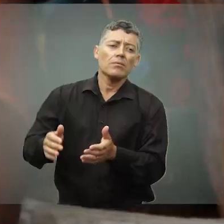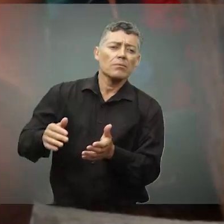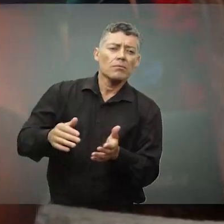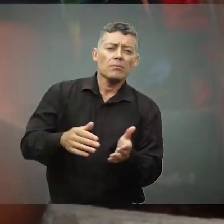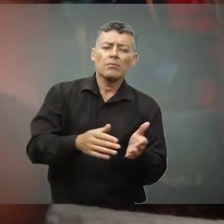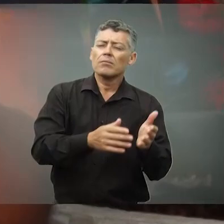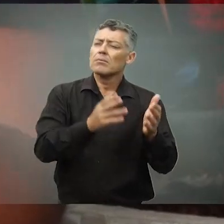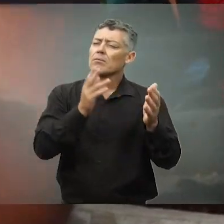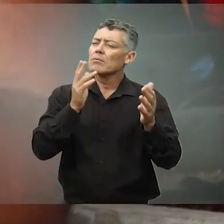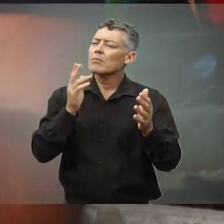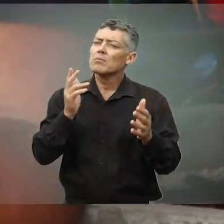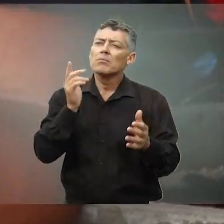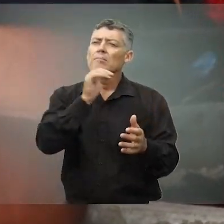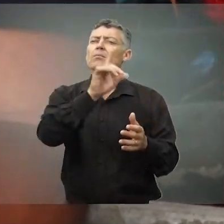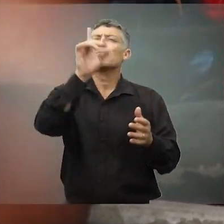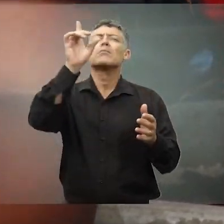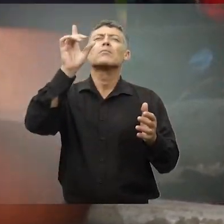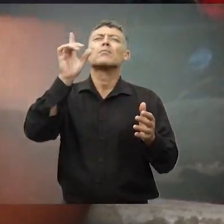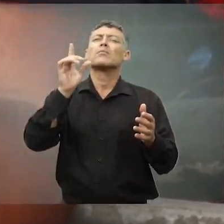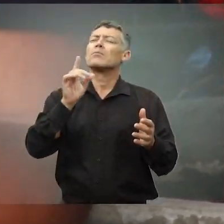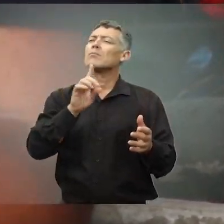traçou.